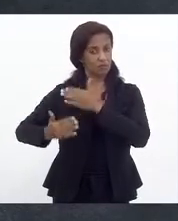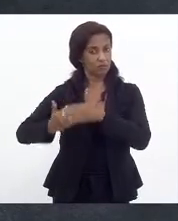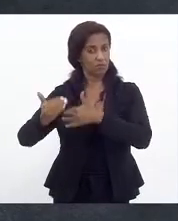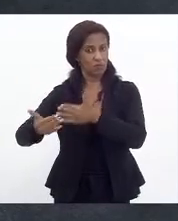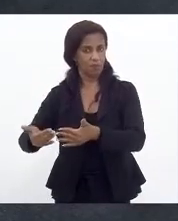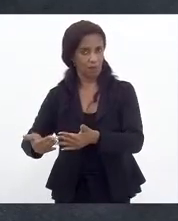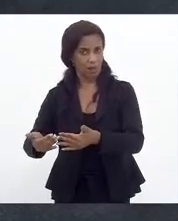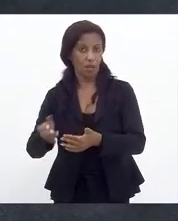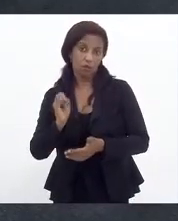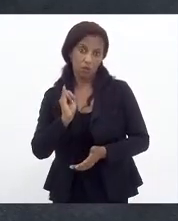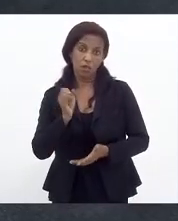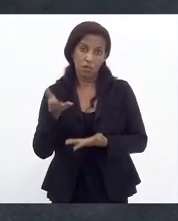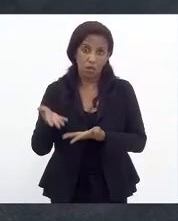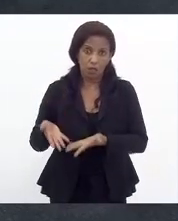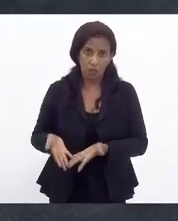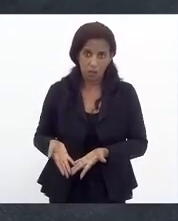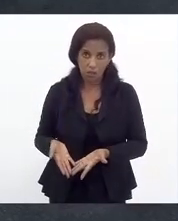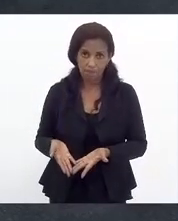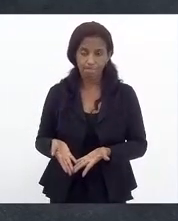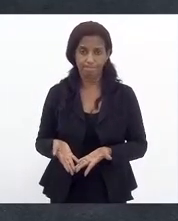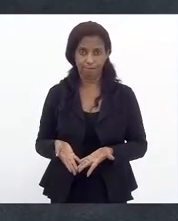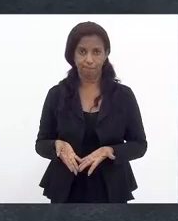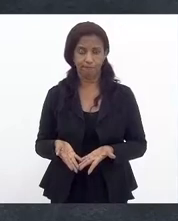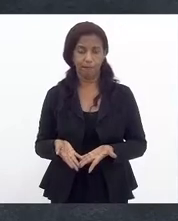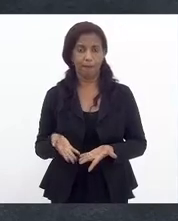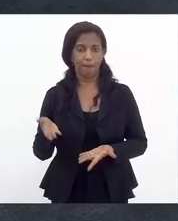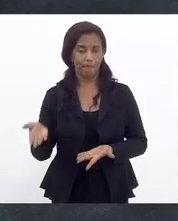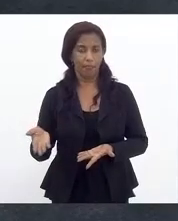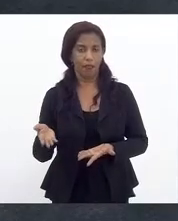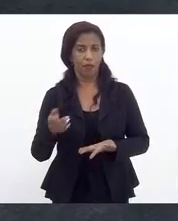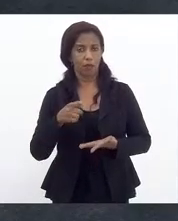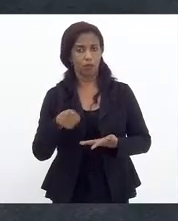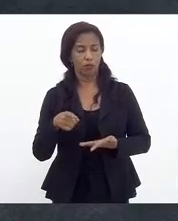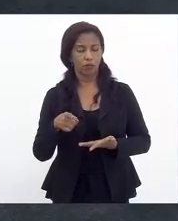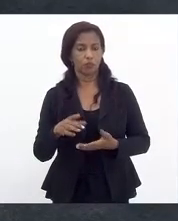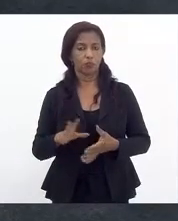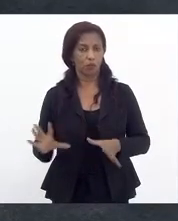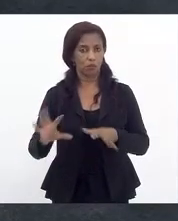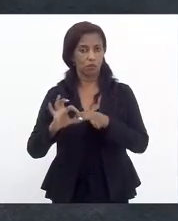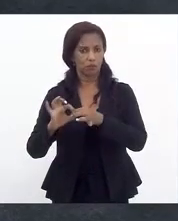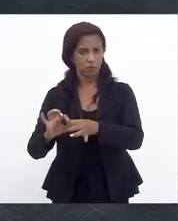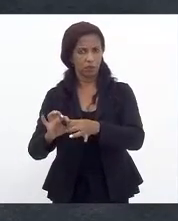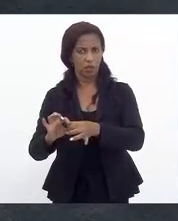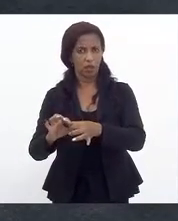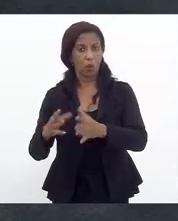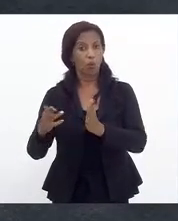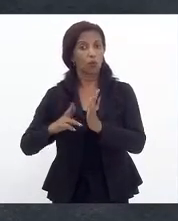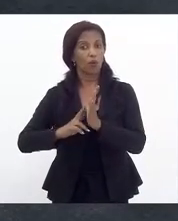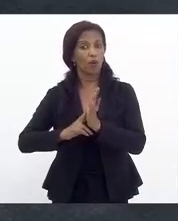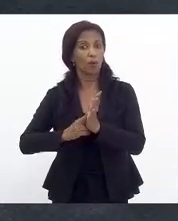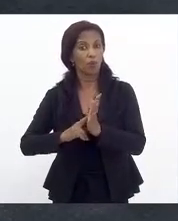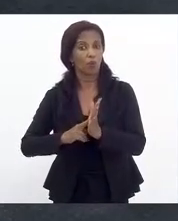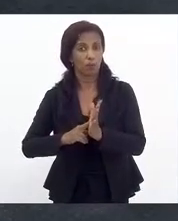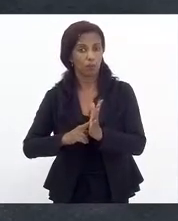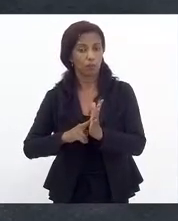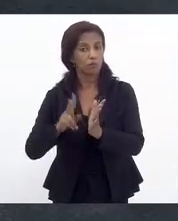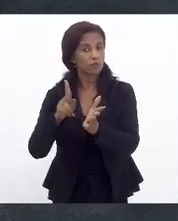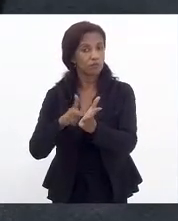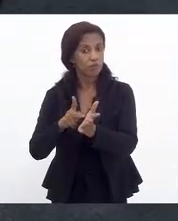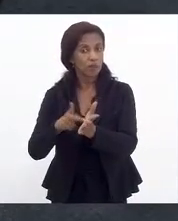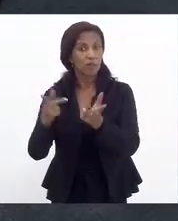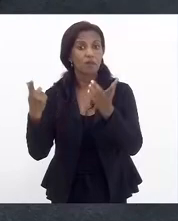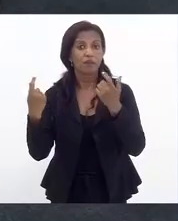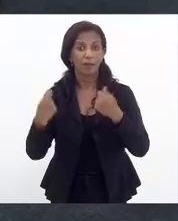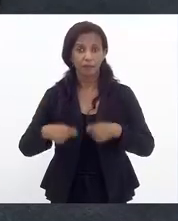é Se esse for se sendo esse um dos um dos eixos quando ele foi regulamentado de fato Rodrigo